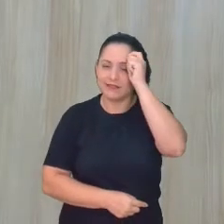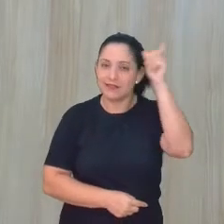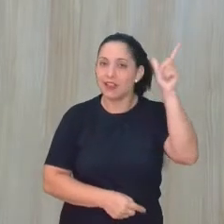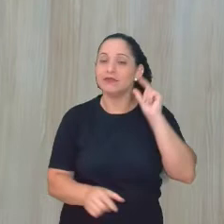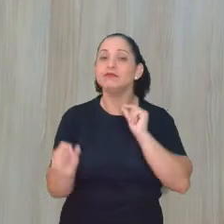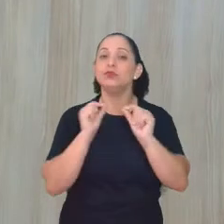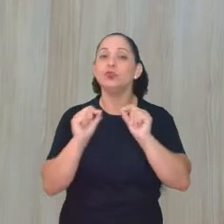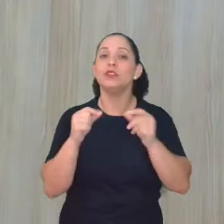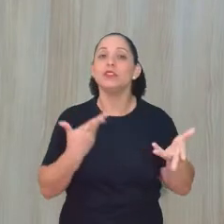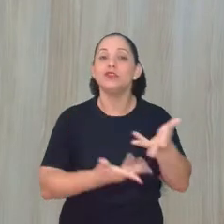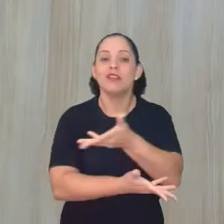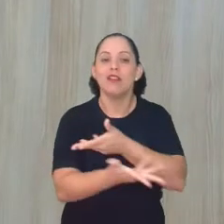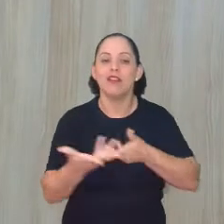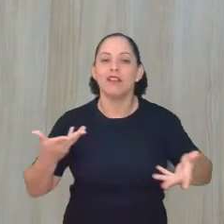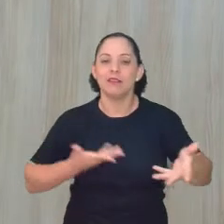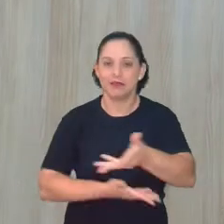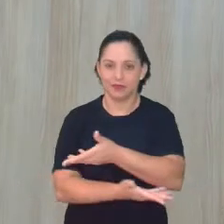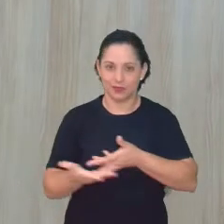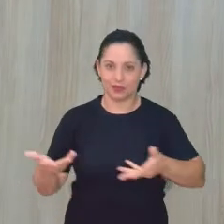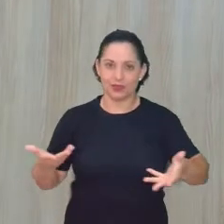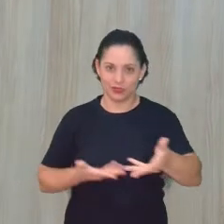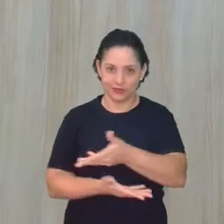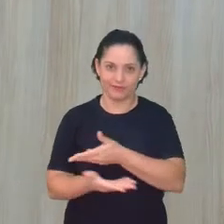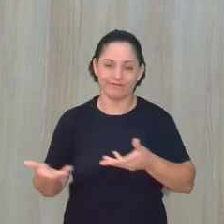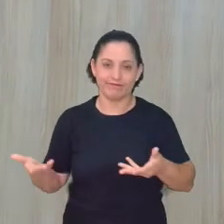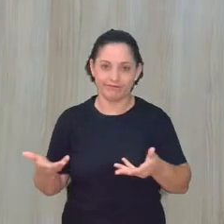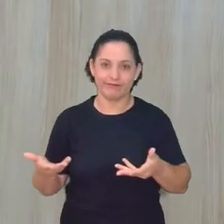das relações e se as